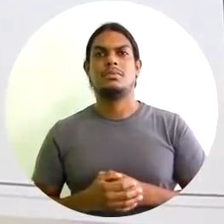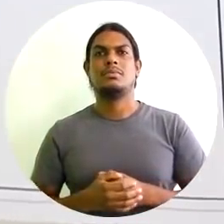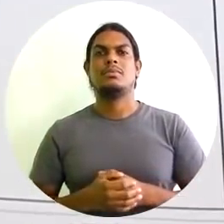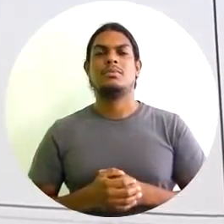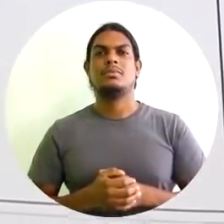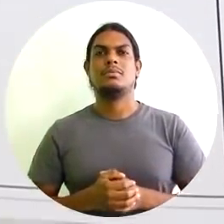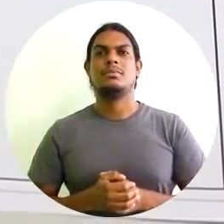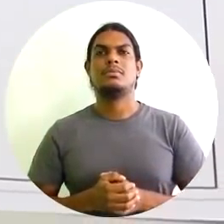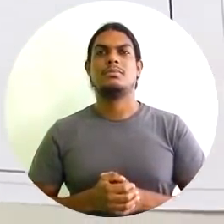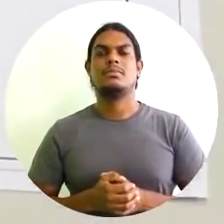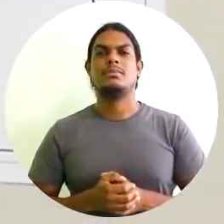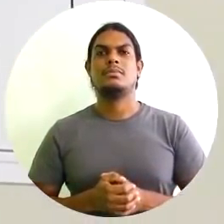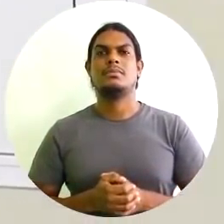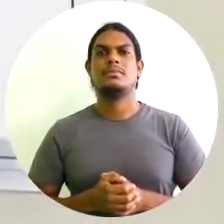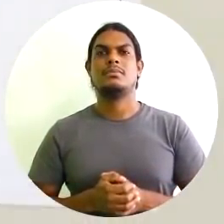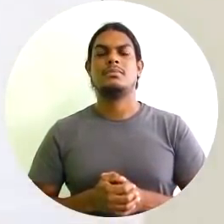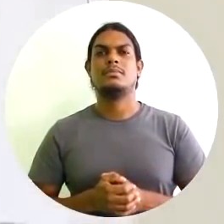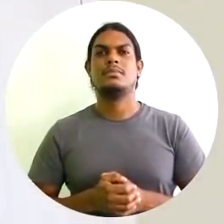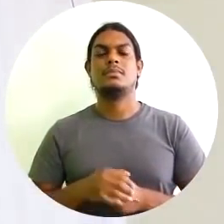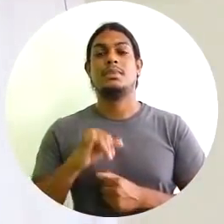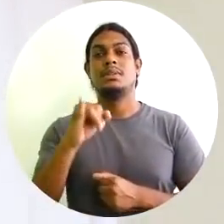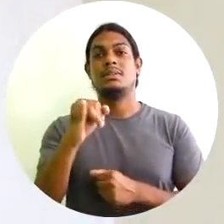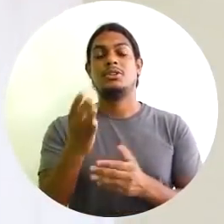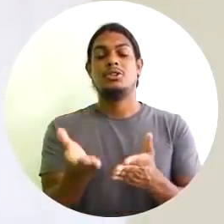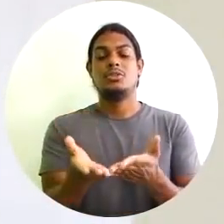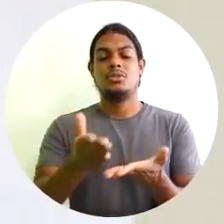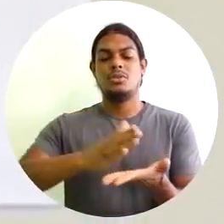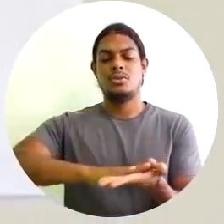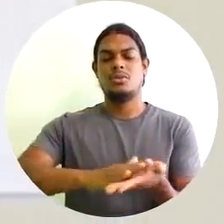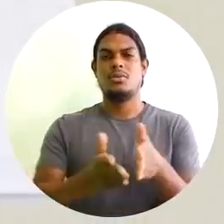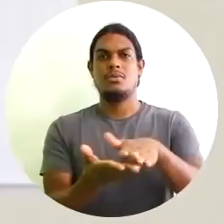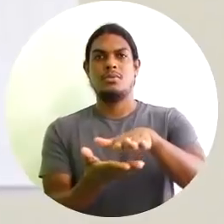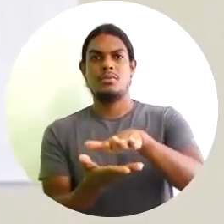formato A3. Se eu dobrar